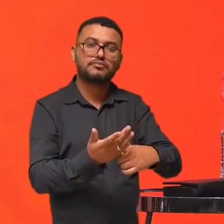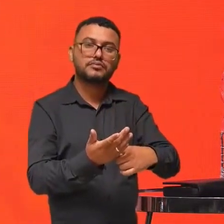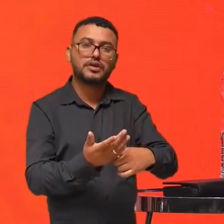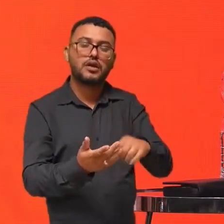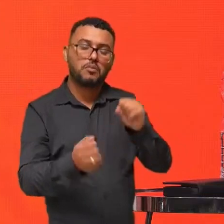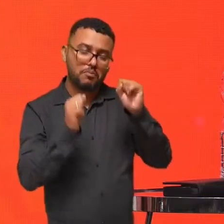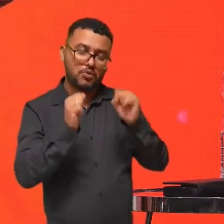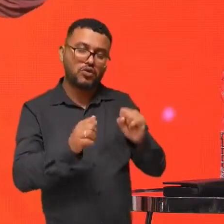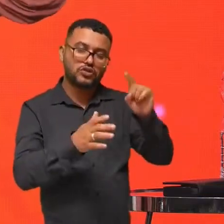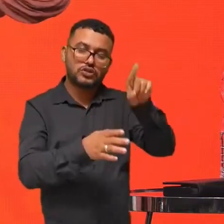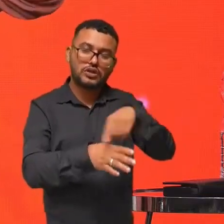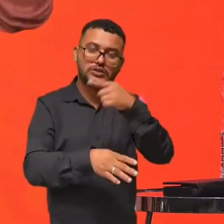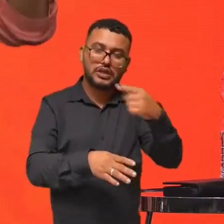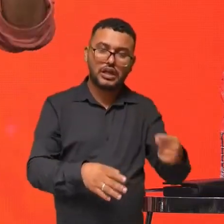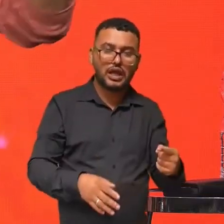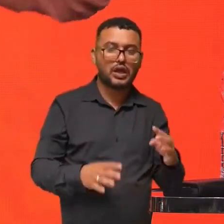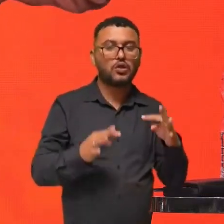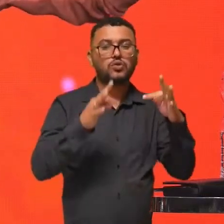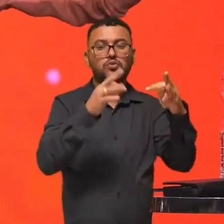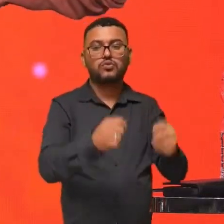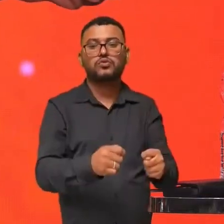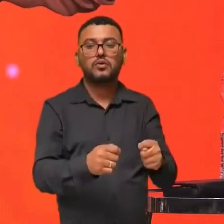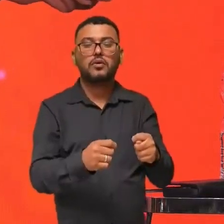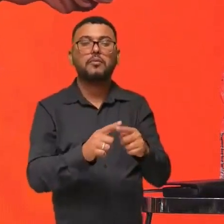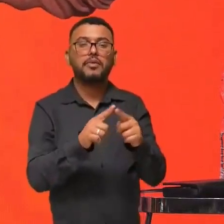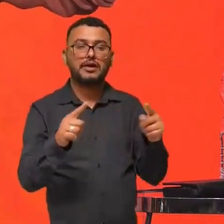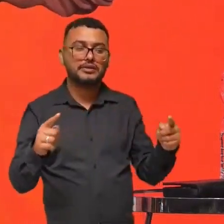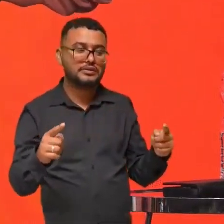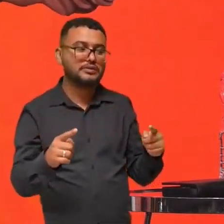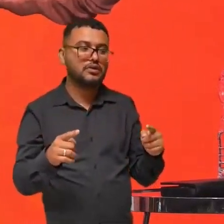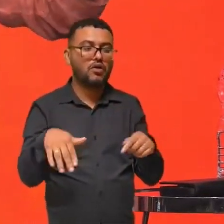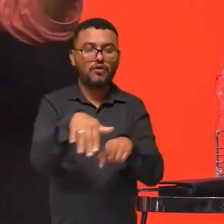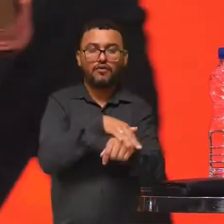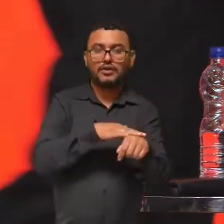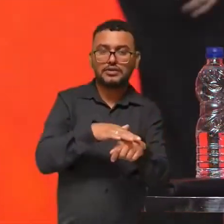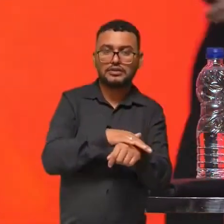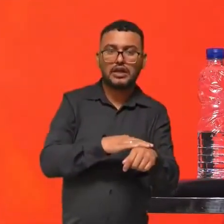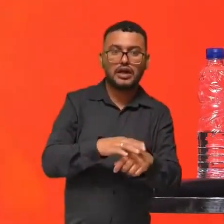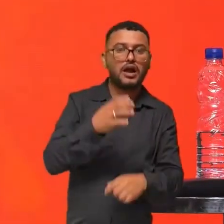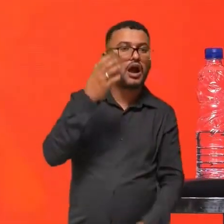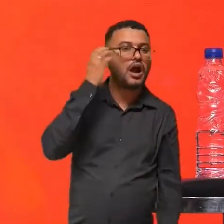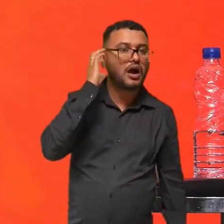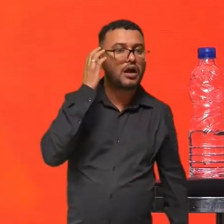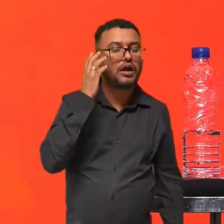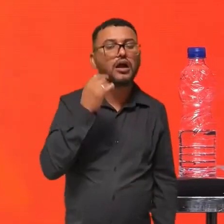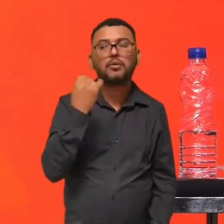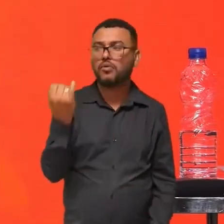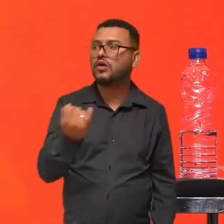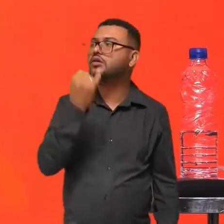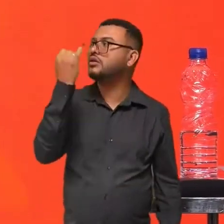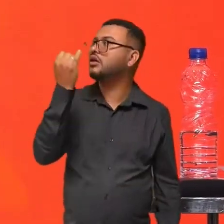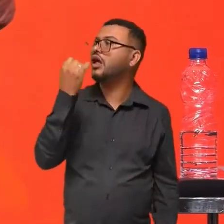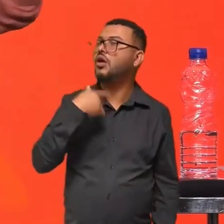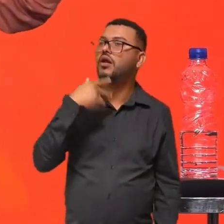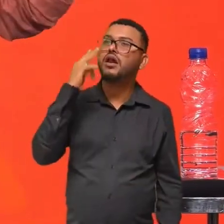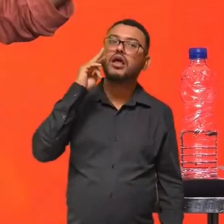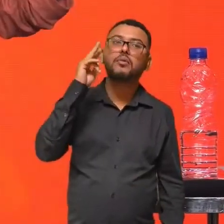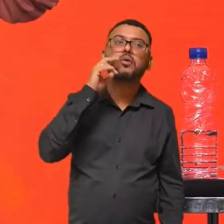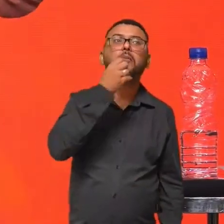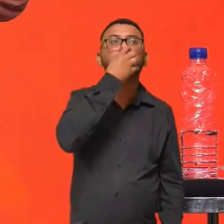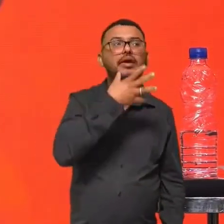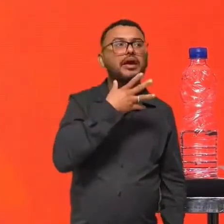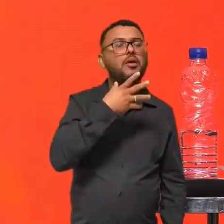falar com o público. E falar no rádio todo dia, eu me lembro muito bem do tempo que o presidente Lula fazia a conversa no